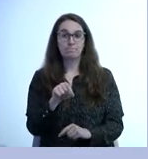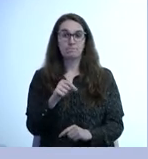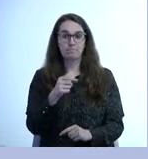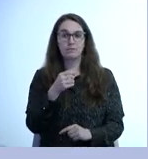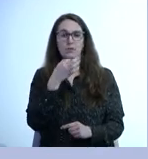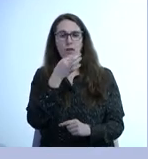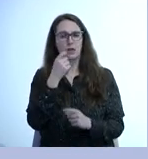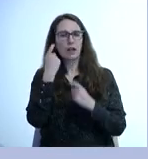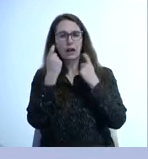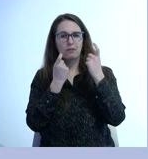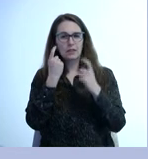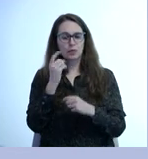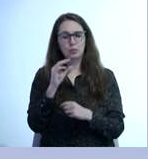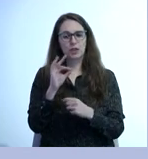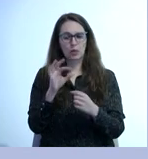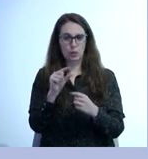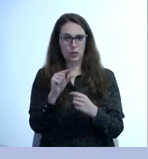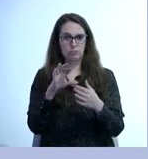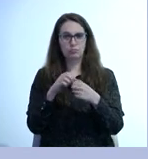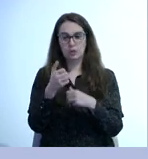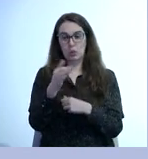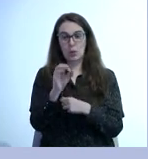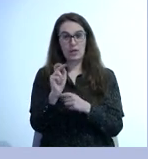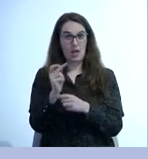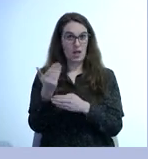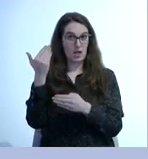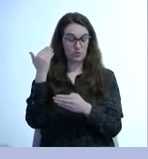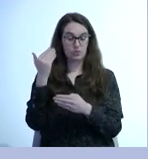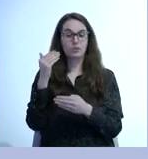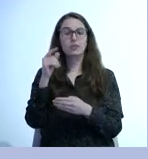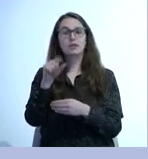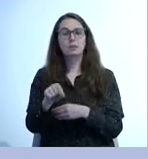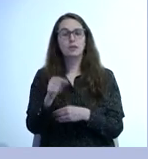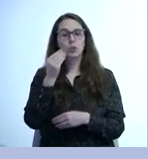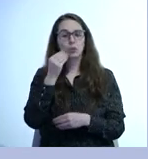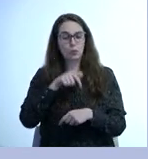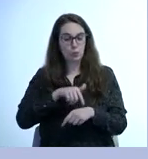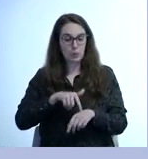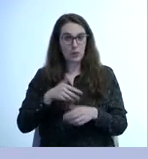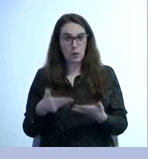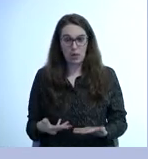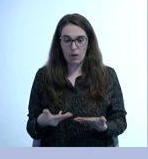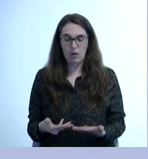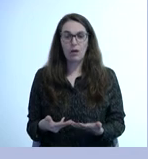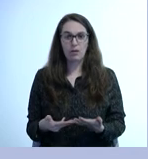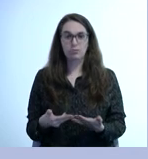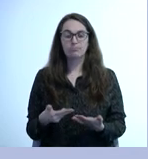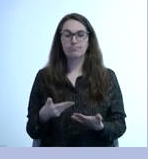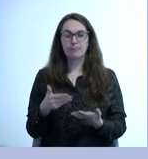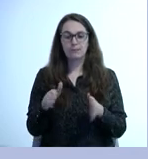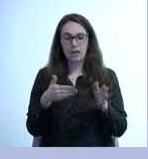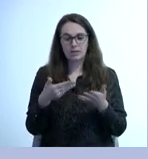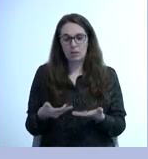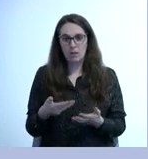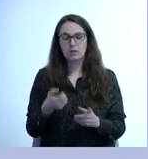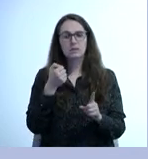refletir o que foram estes últimos 40 anos e que momento também é o atual que atravessamos, os